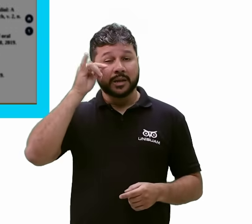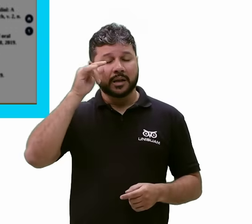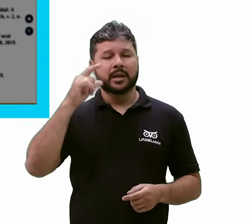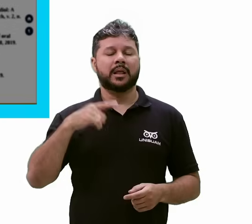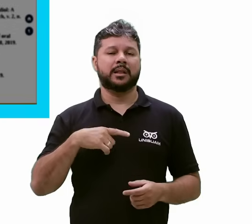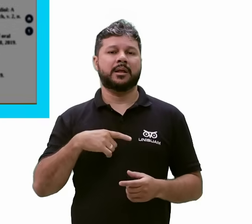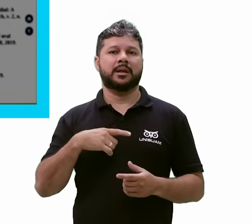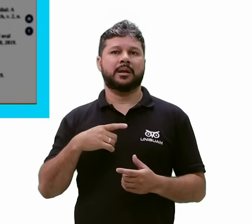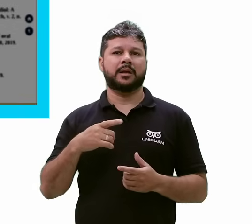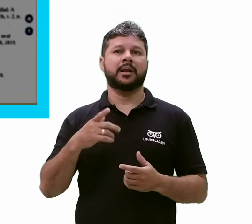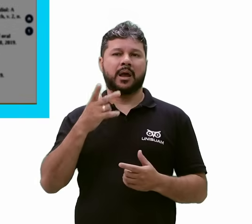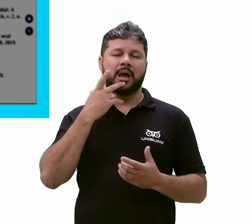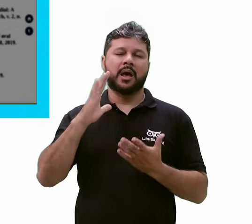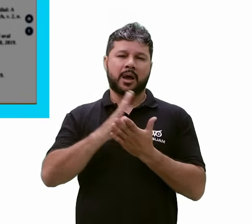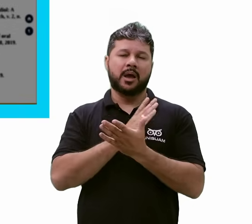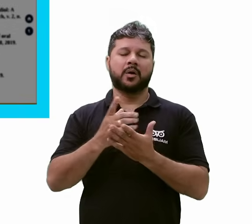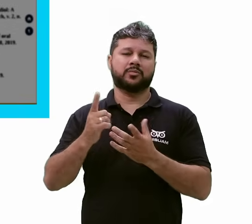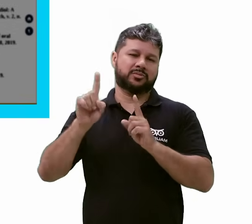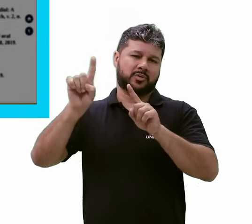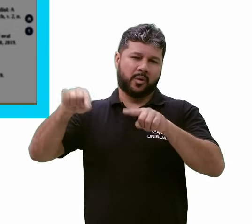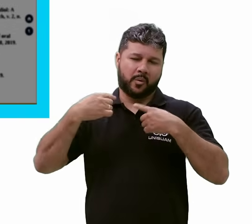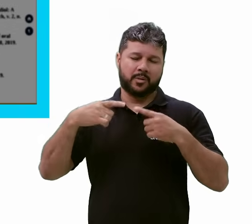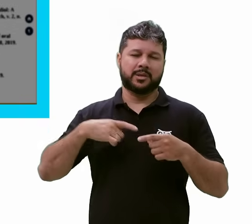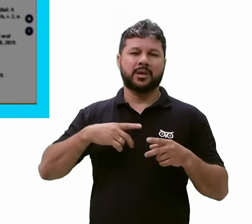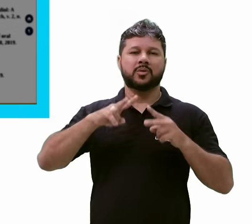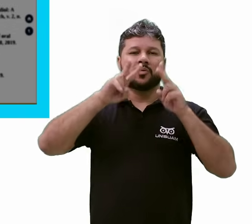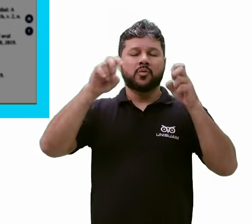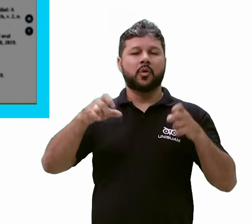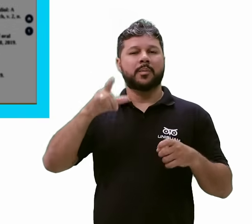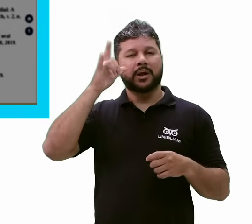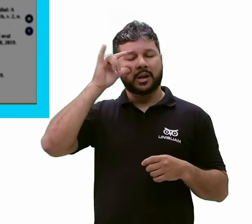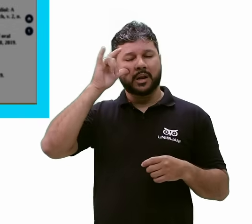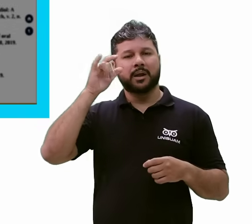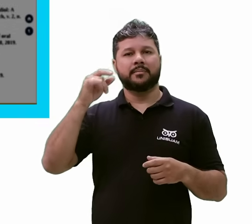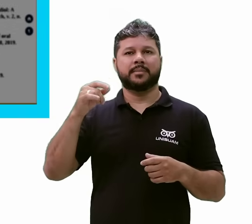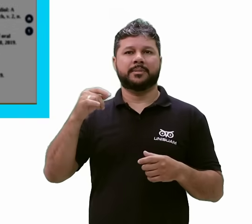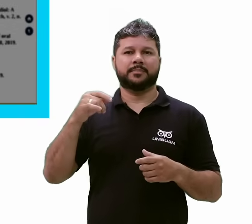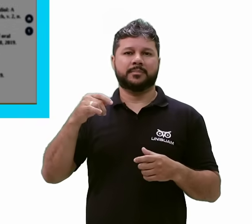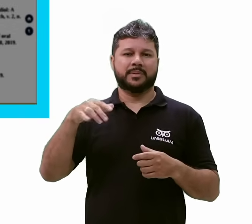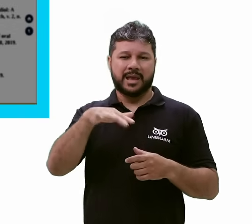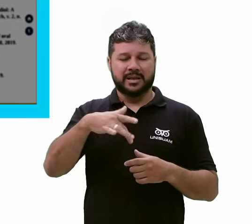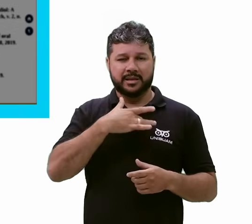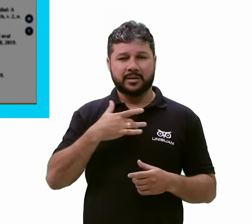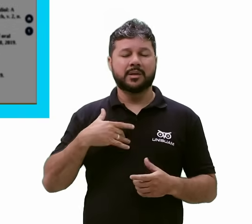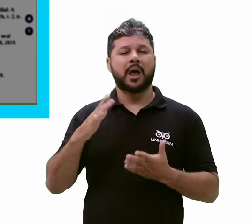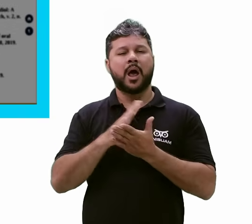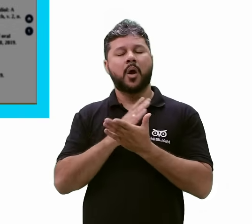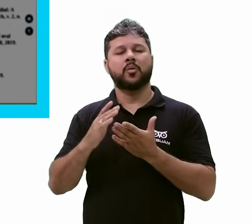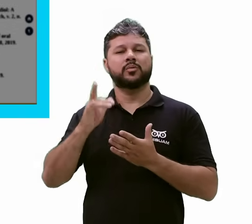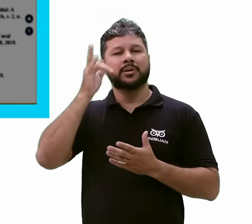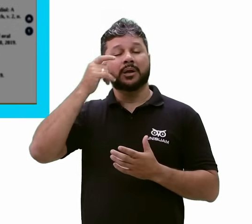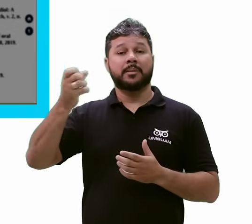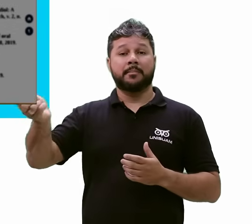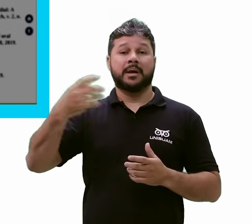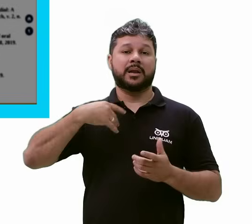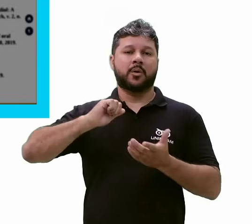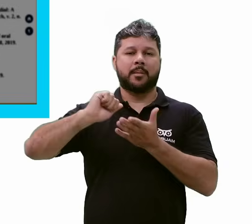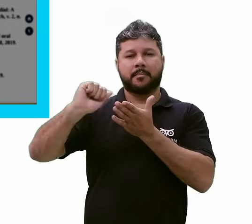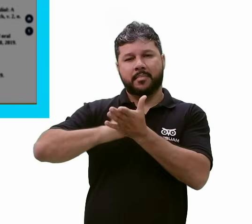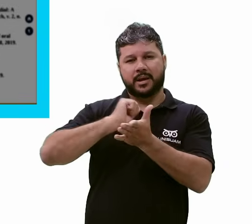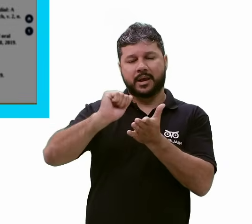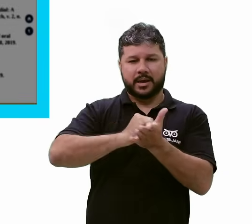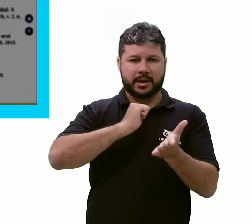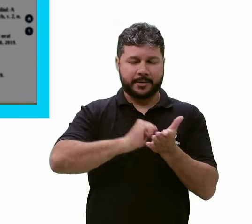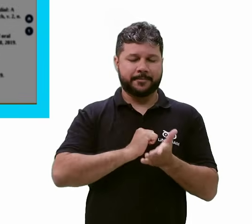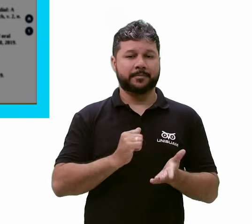No Instagram, a gente recebe um certo boicote para falar de cannabis medicinal. Eu mesma tenho alguns vídeos que o Instagram manda eu